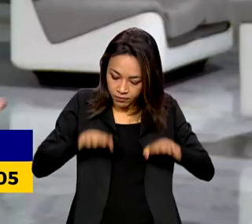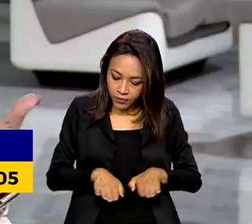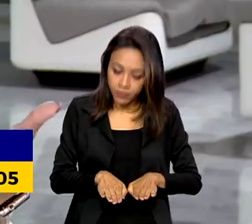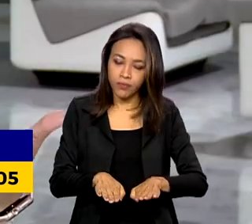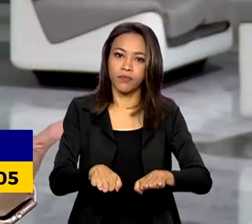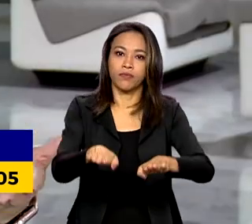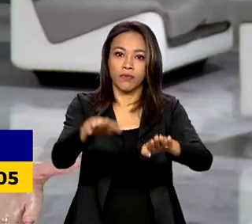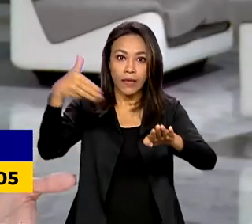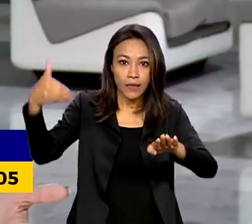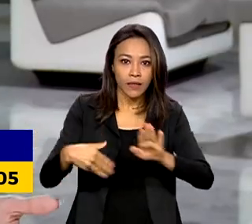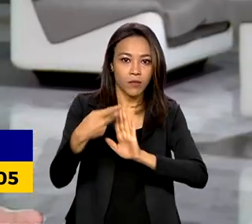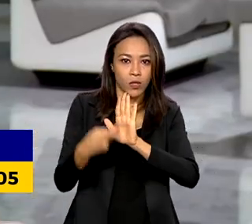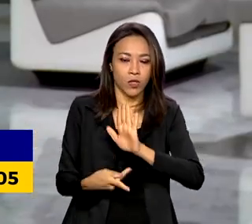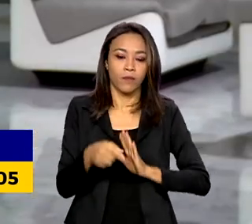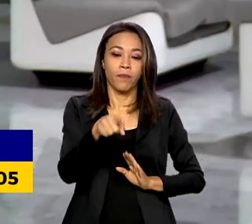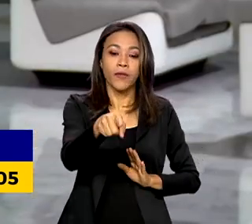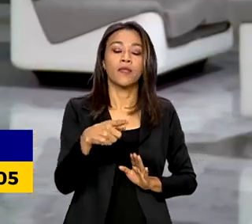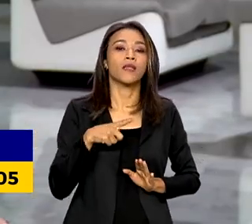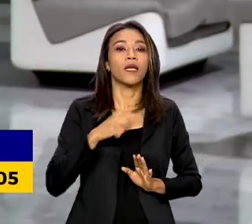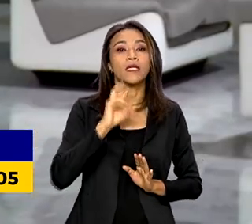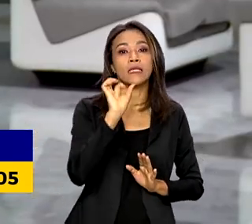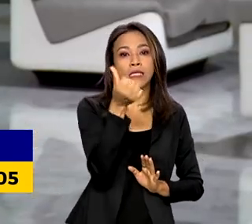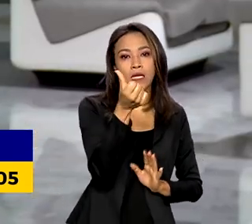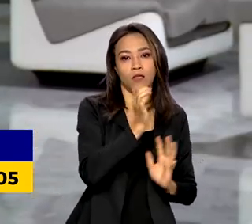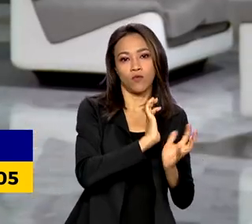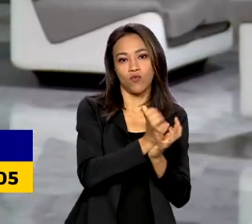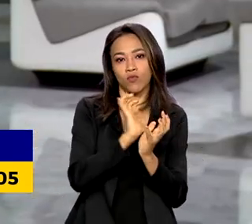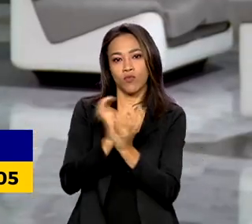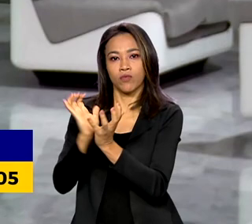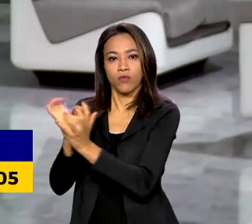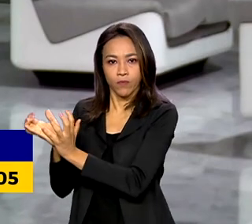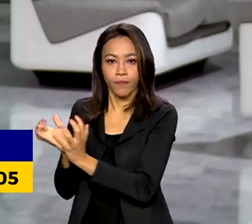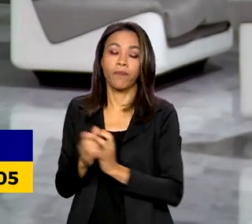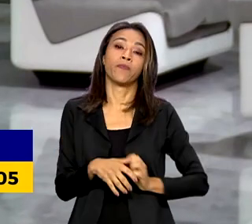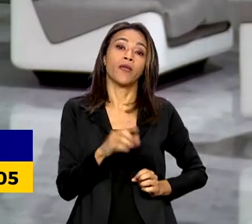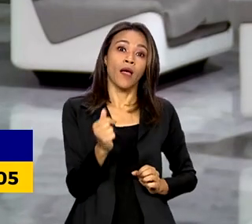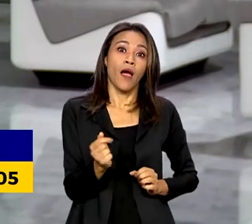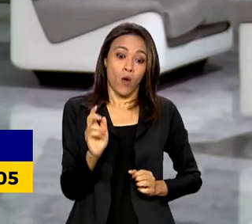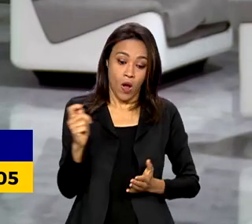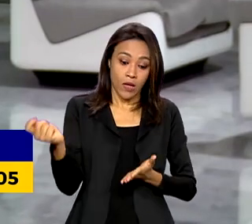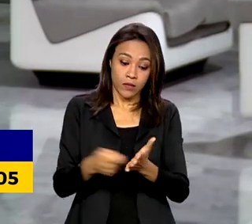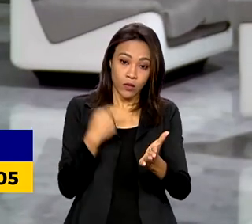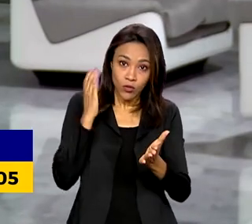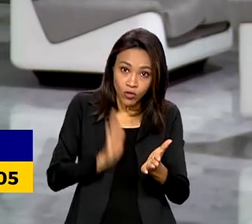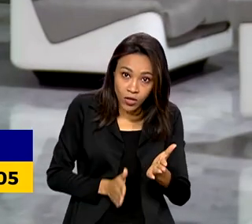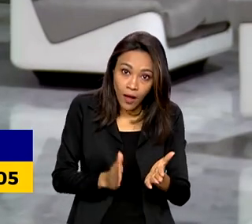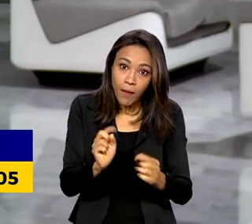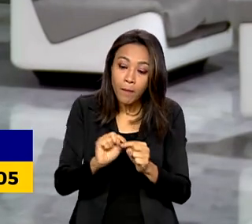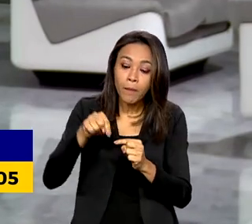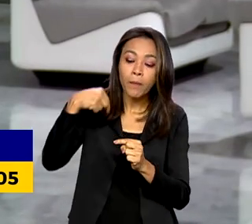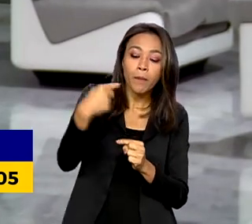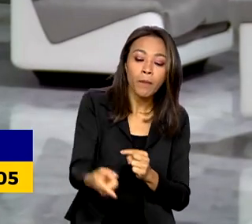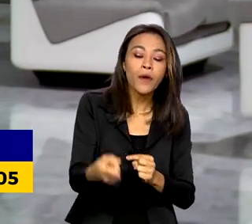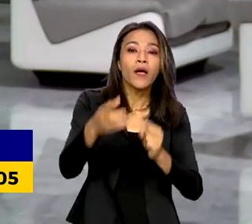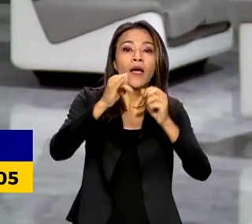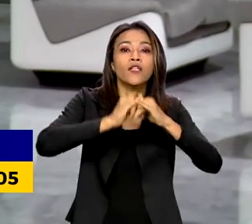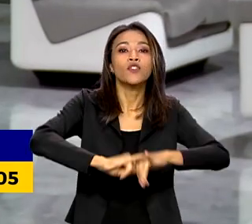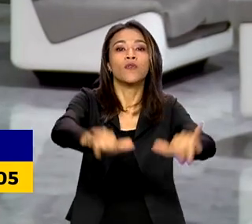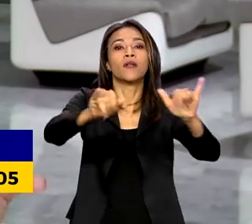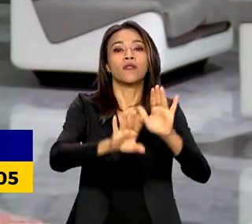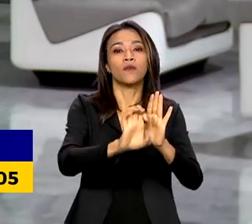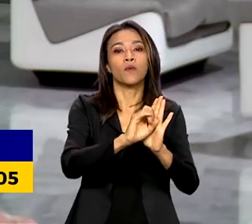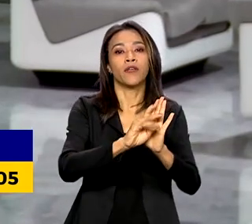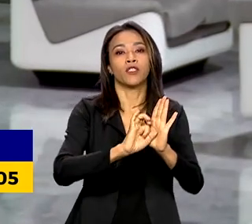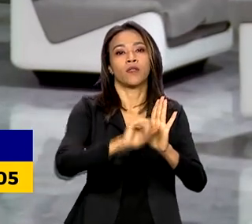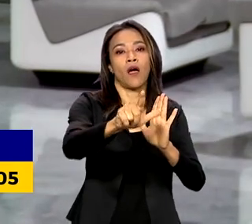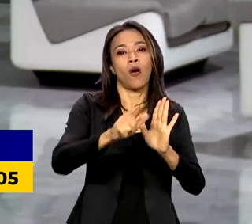A concessão está dividida em 6 lotes. Com a assinatura, a próxima etapa é o lançamento de um edital de licitação pela